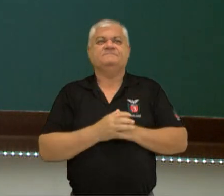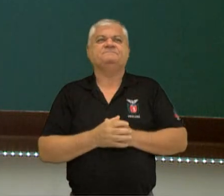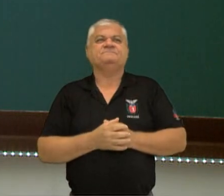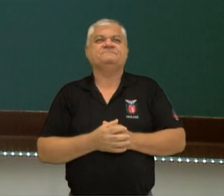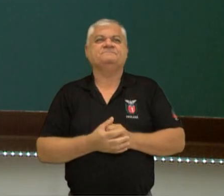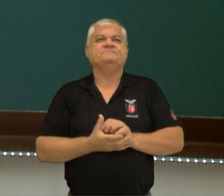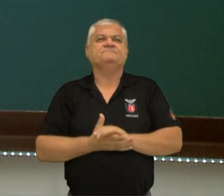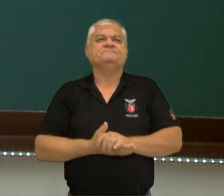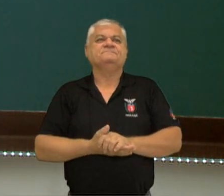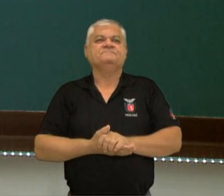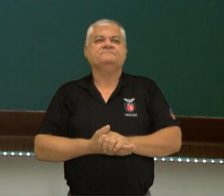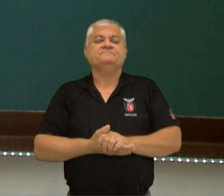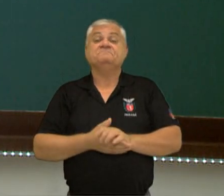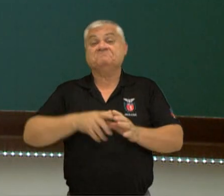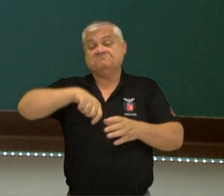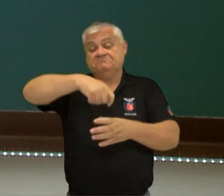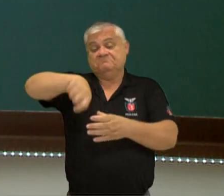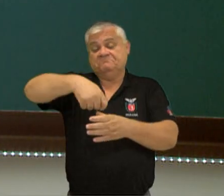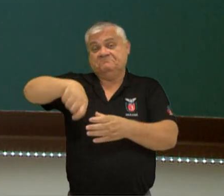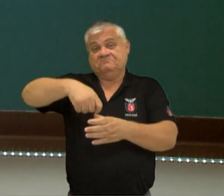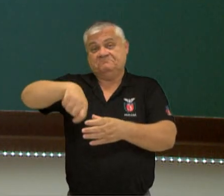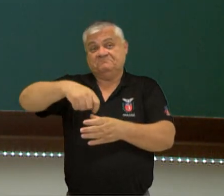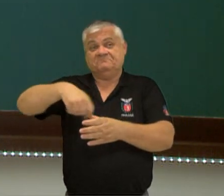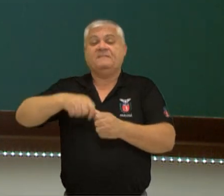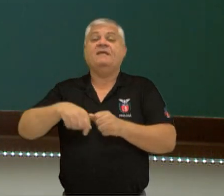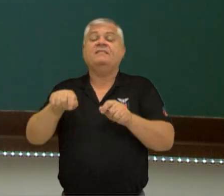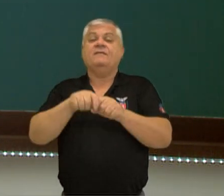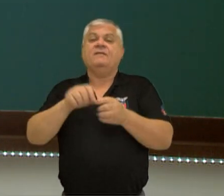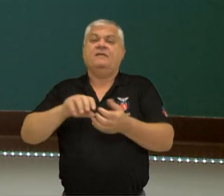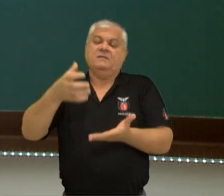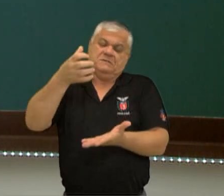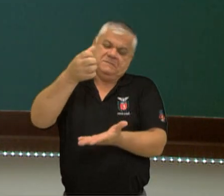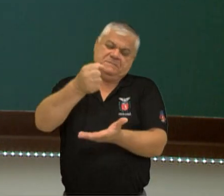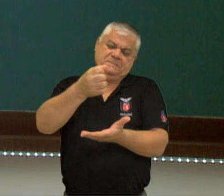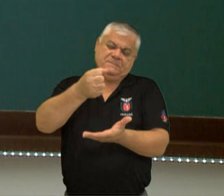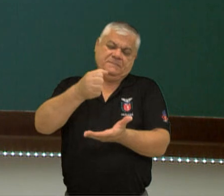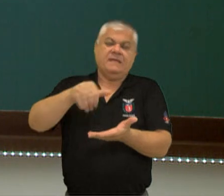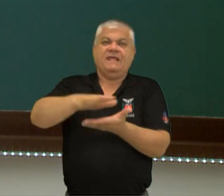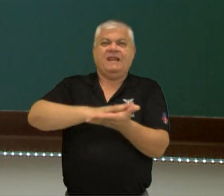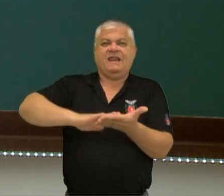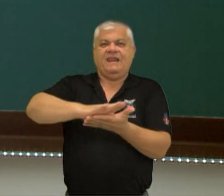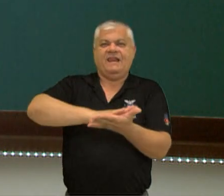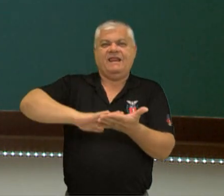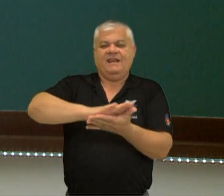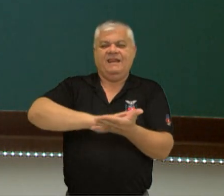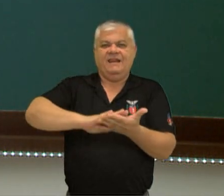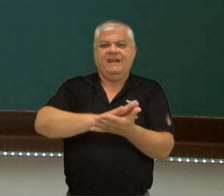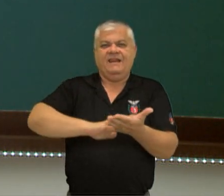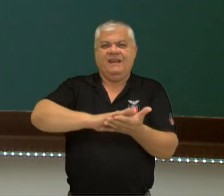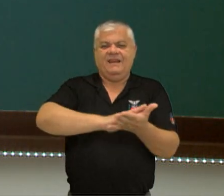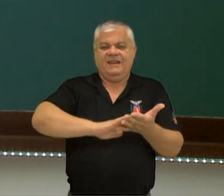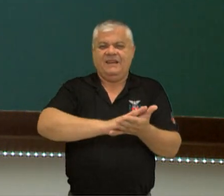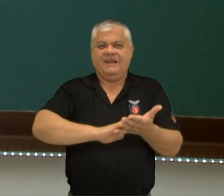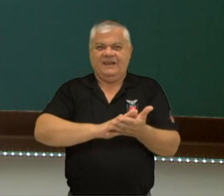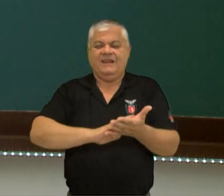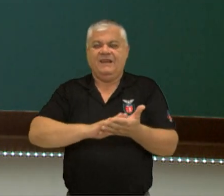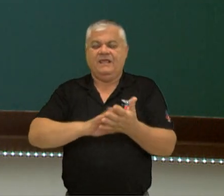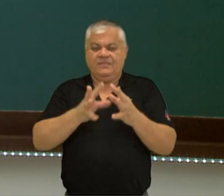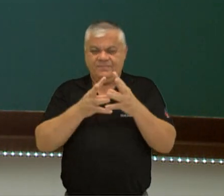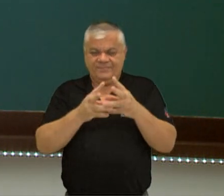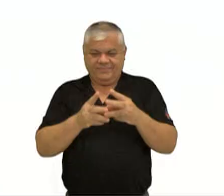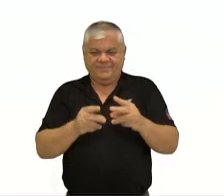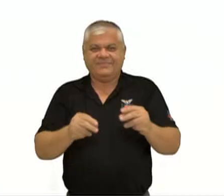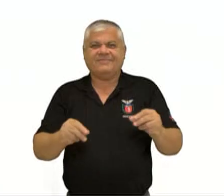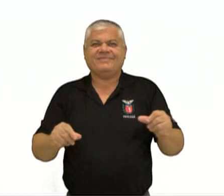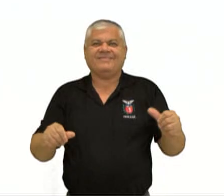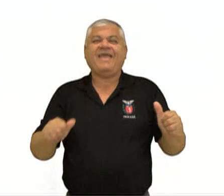preparado. Na cozinha, quando eu tenho o meu detergente que dilui-se na água durante a lavagem da louça ou todos os